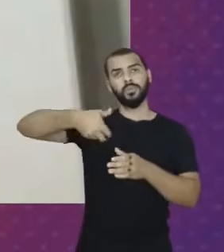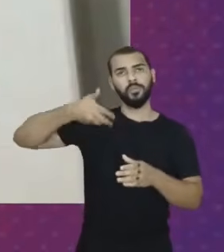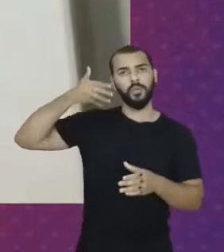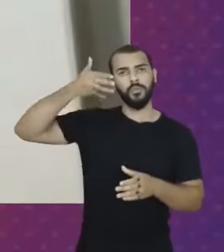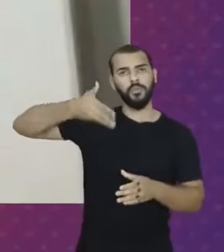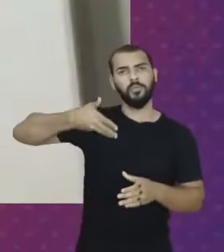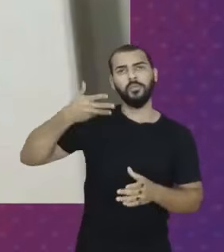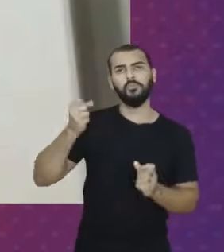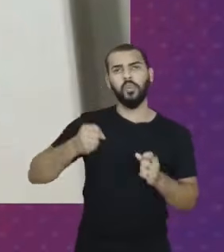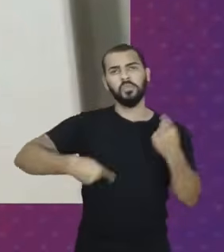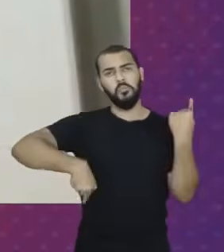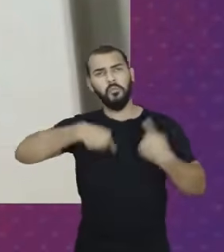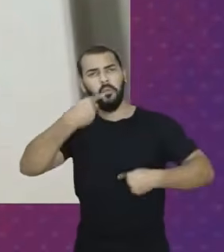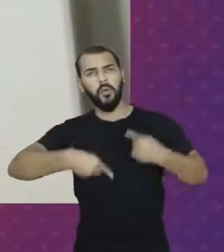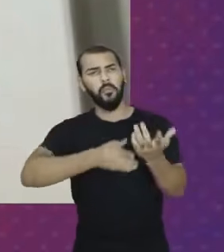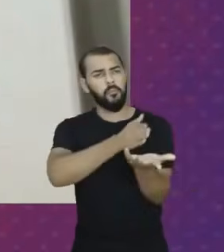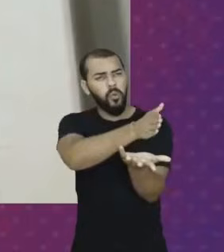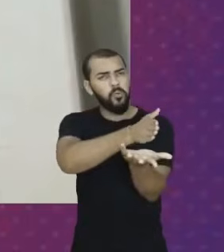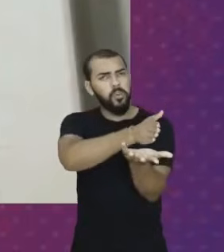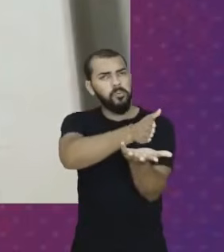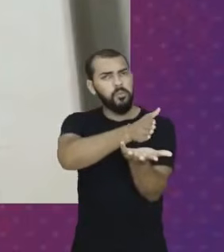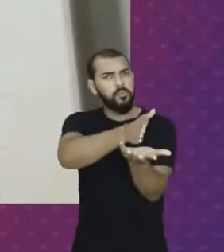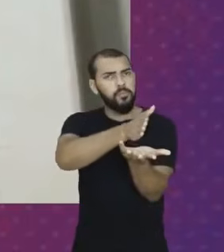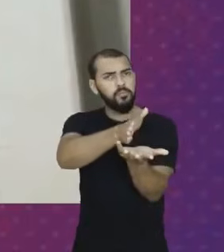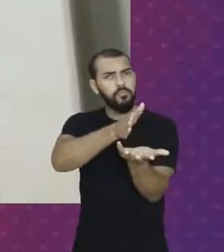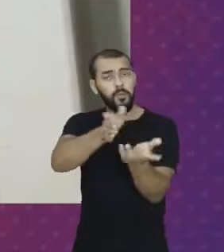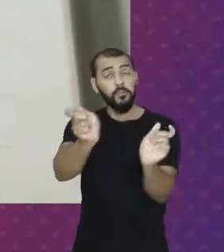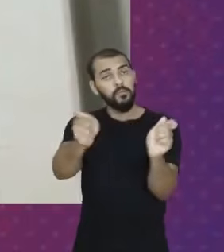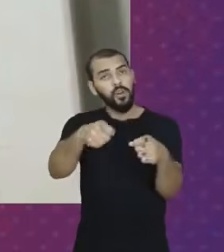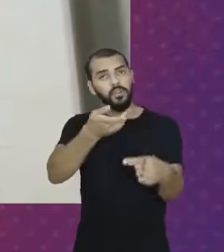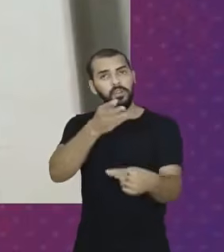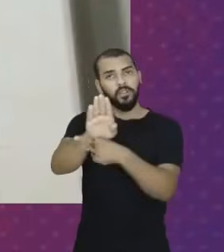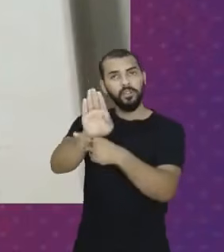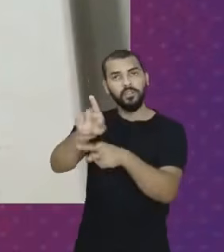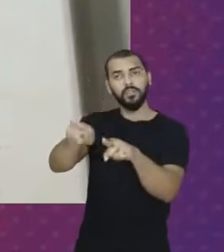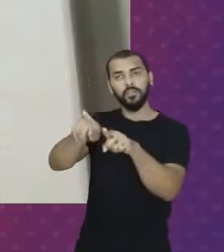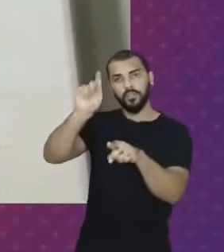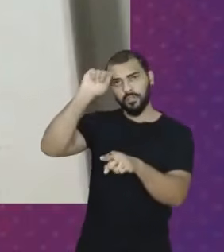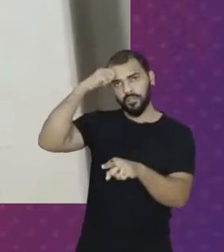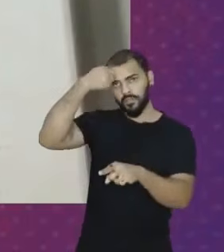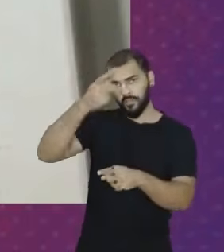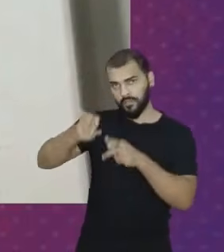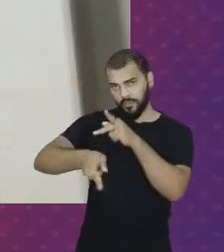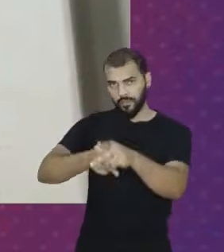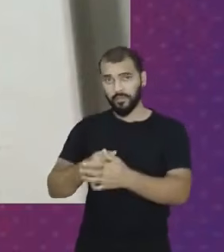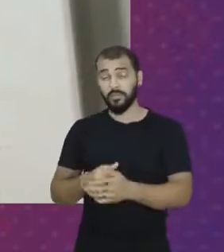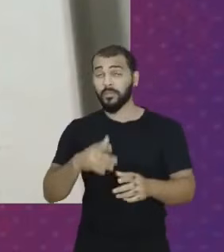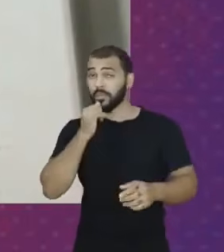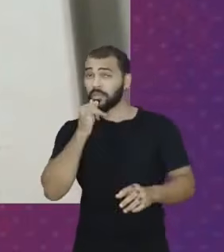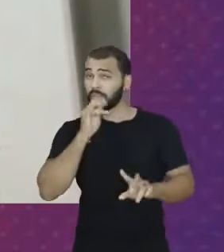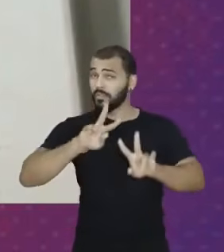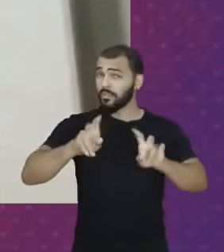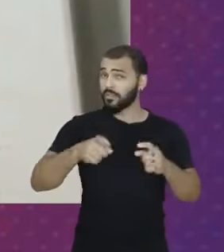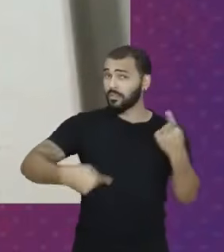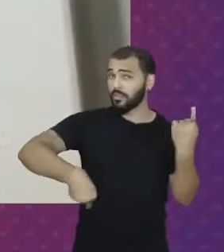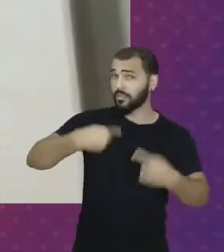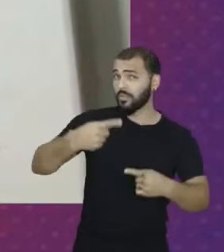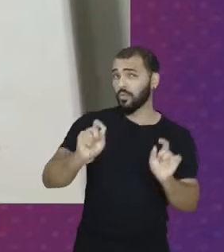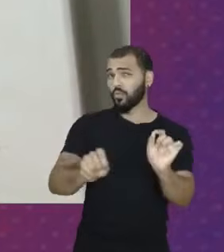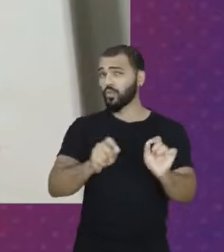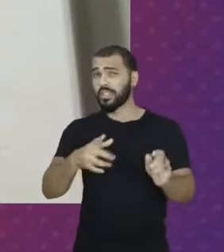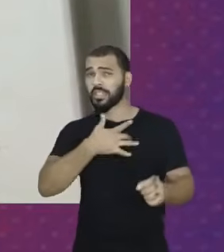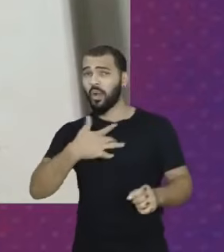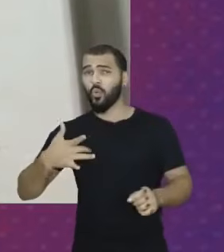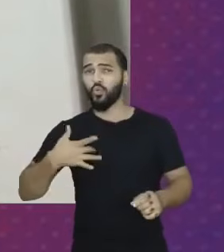debates de diversas naturezas e que majoritariamente favoreçam a população negra. Quando eu vou debater as necessidades da saúde pública,